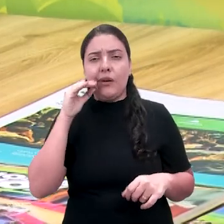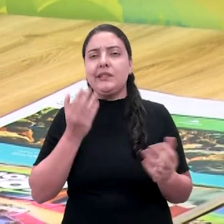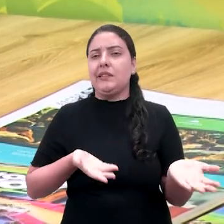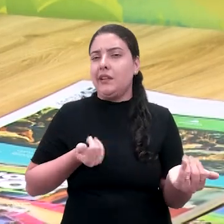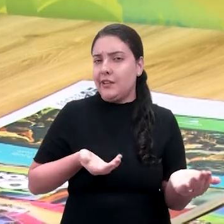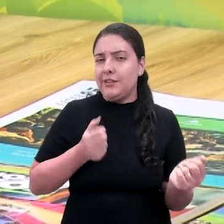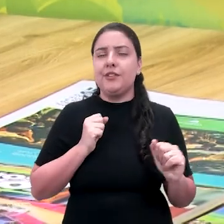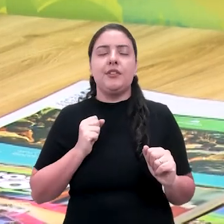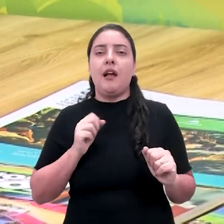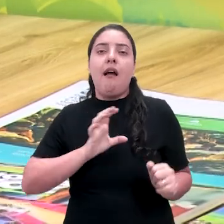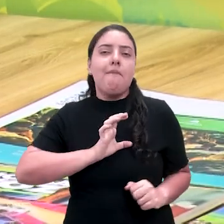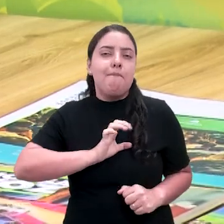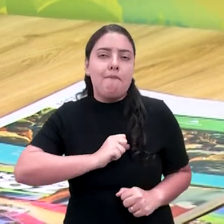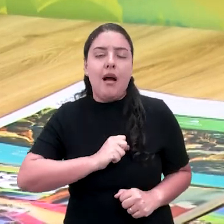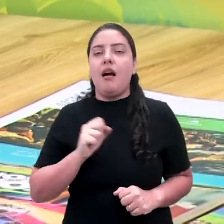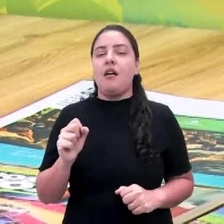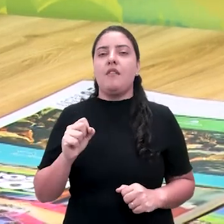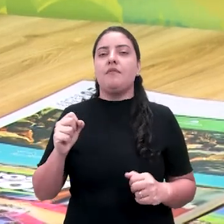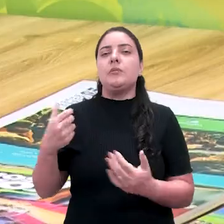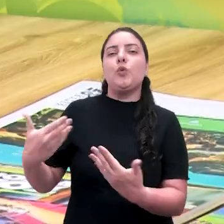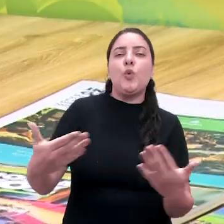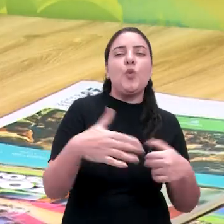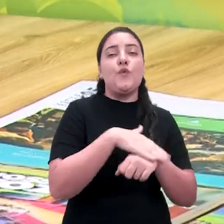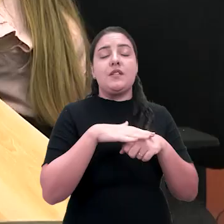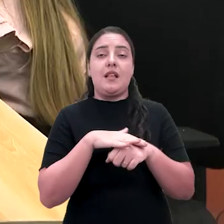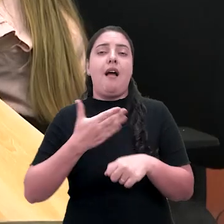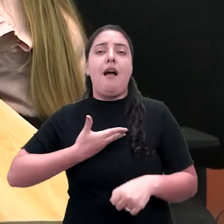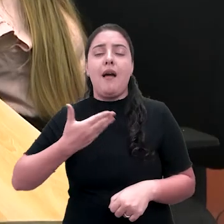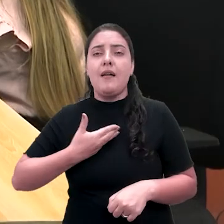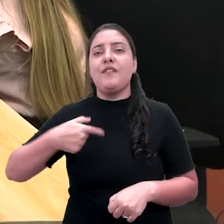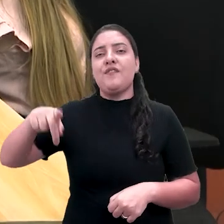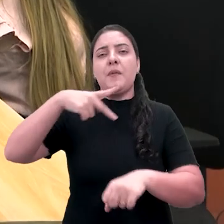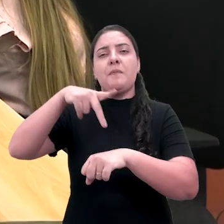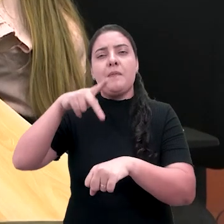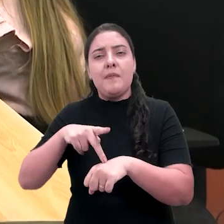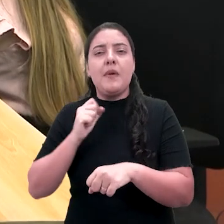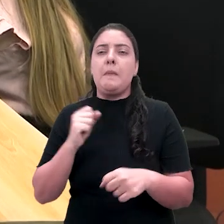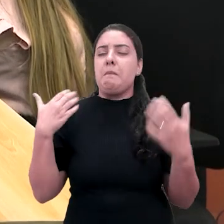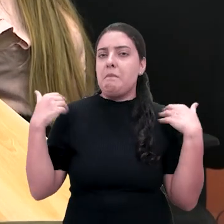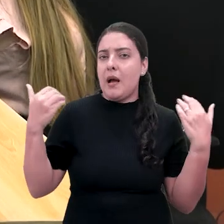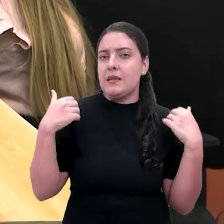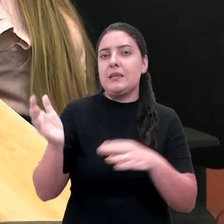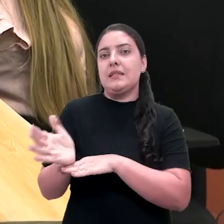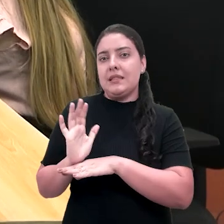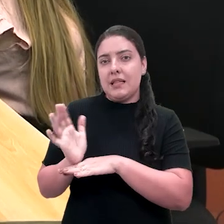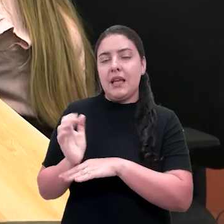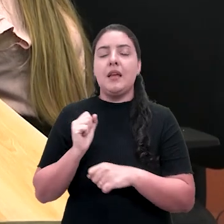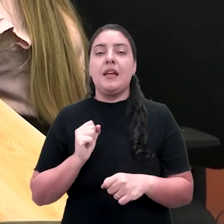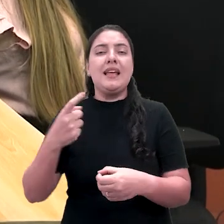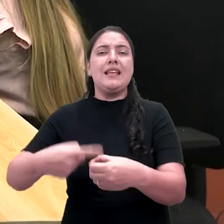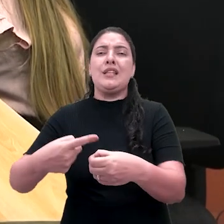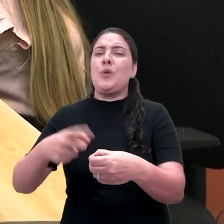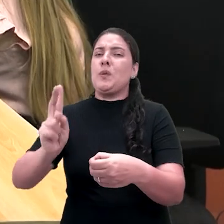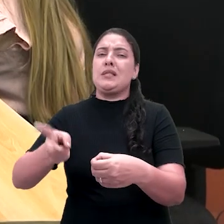também que amava estar com os amigos, amava ir pra praça, amava sair pro cinema. Entendeu? Sempre tem